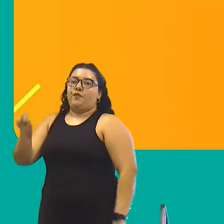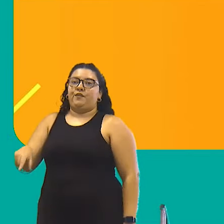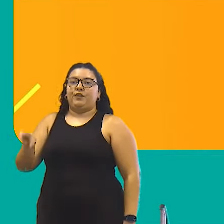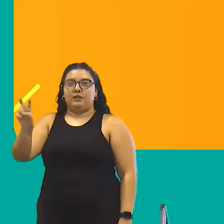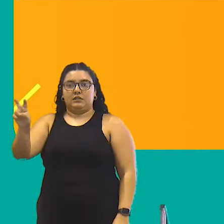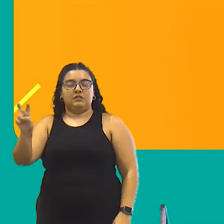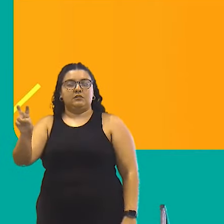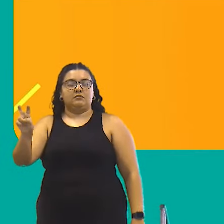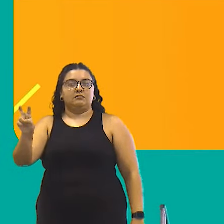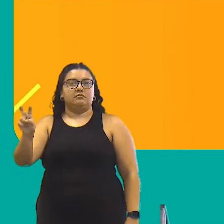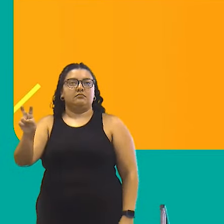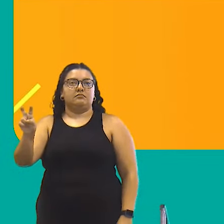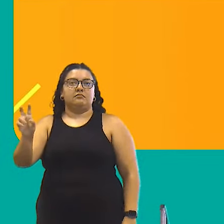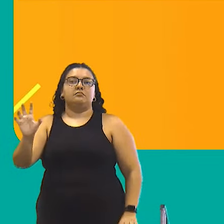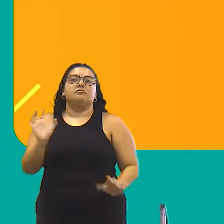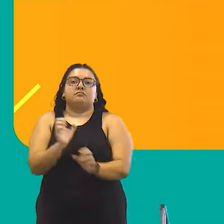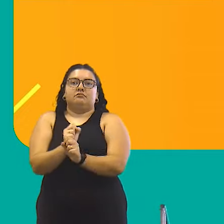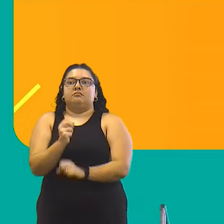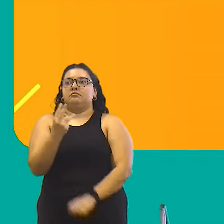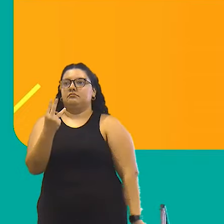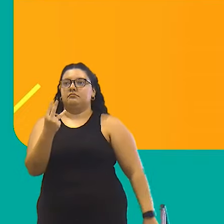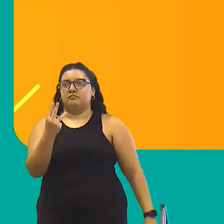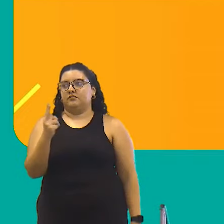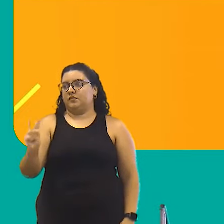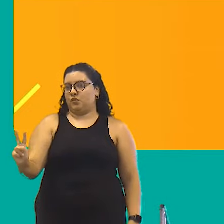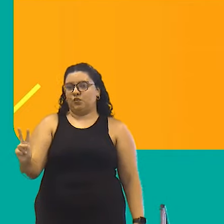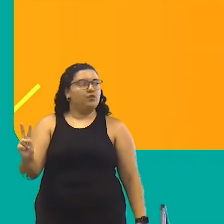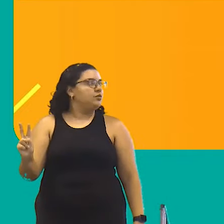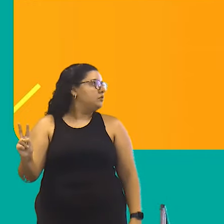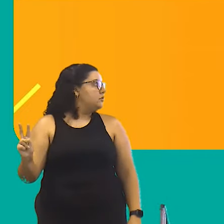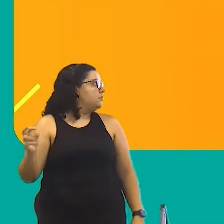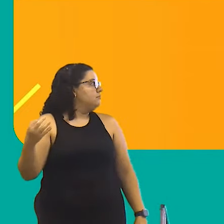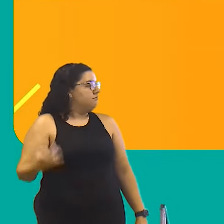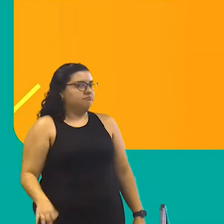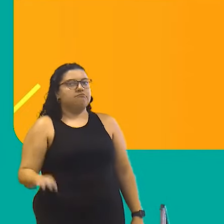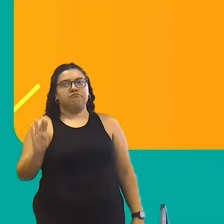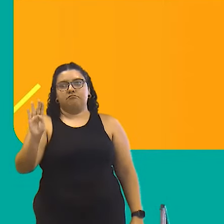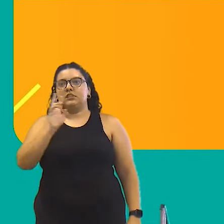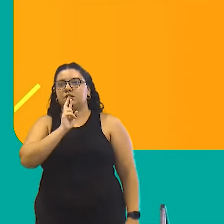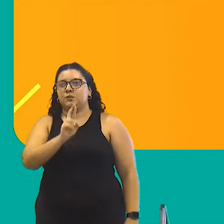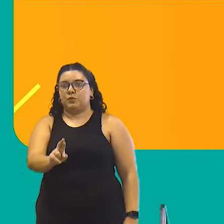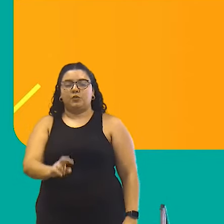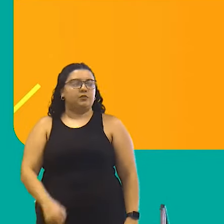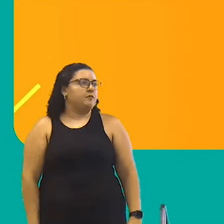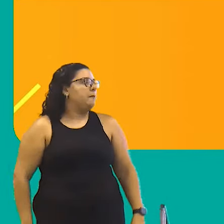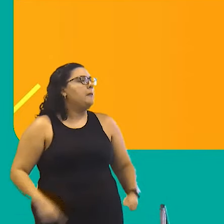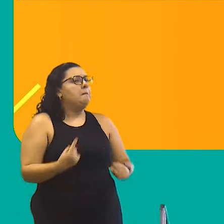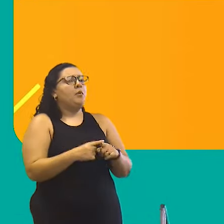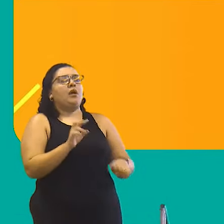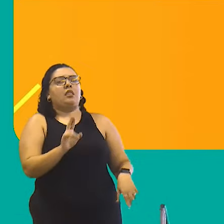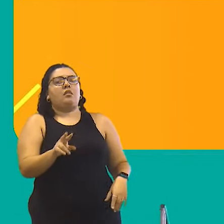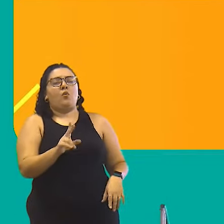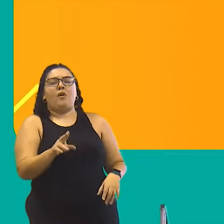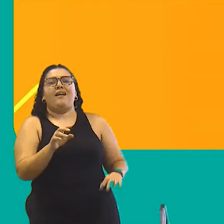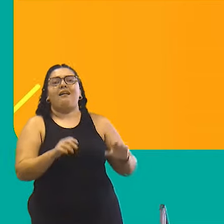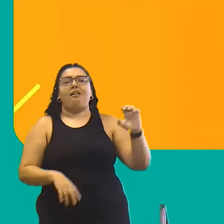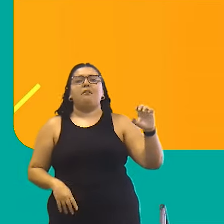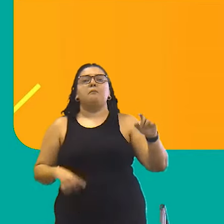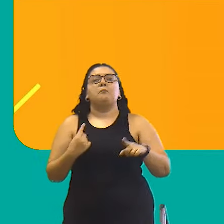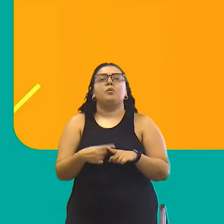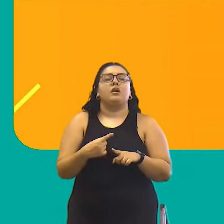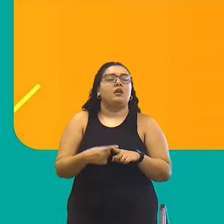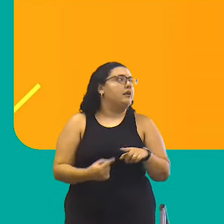outros 1,5. E a alternativa B é a nossa resposta. Douglas, por que não pode ser a E de